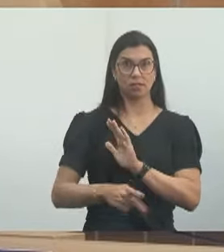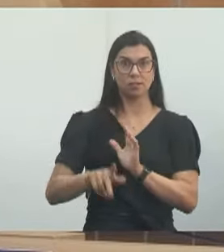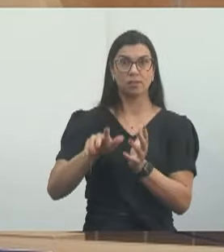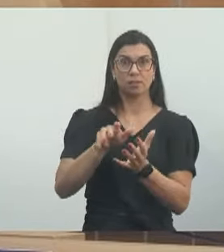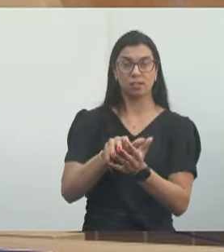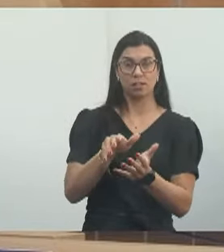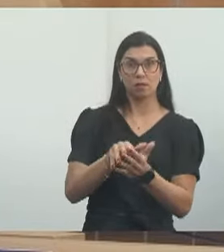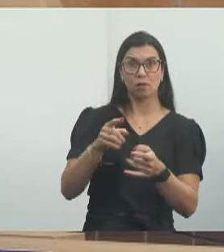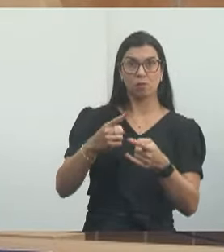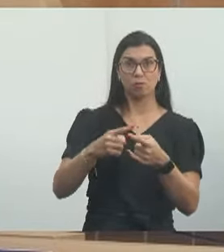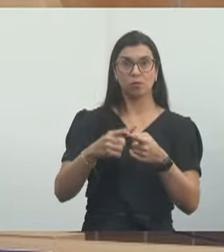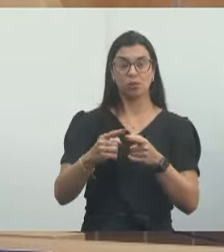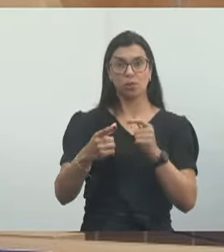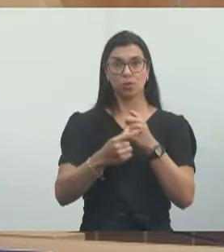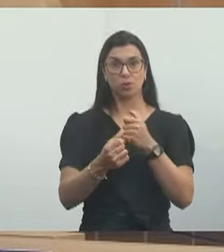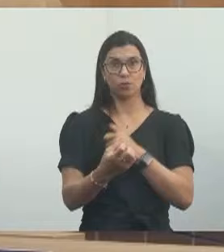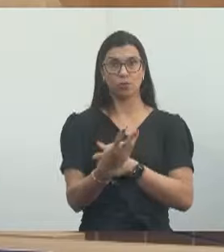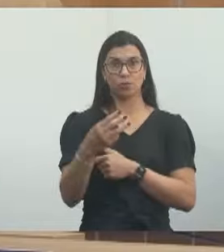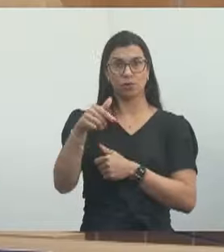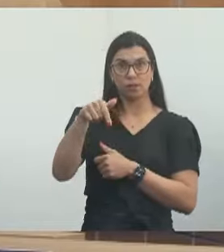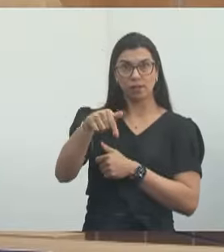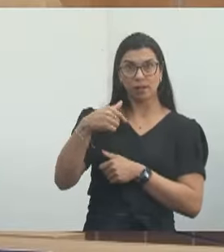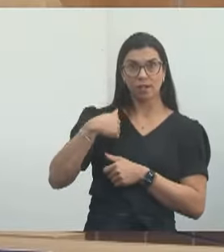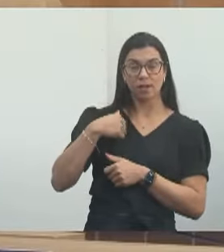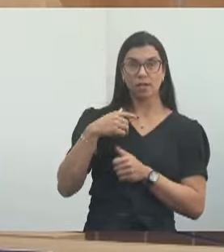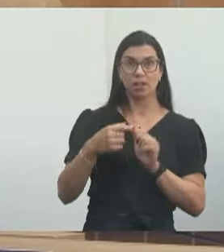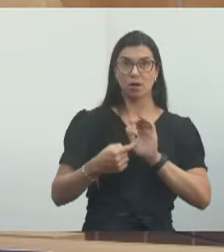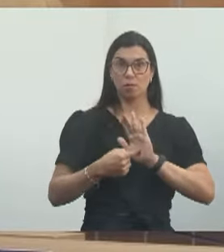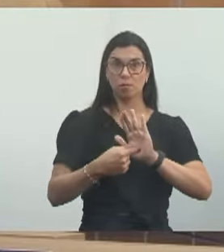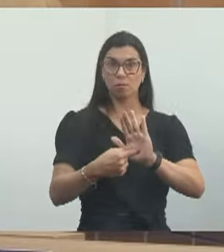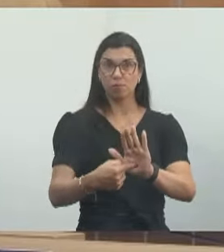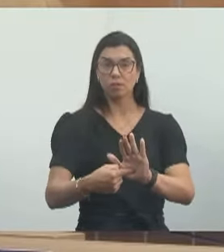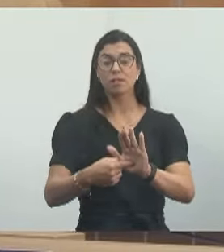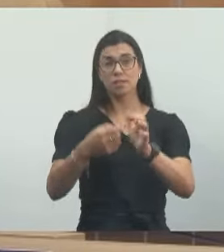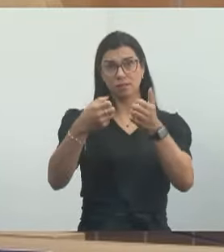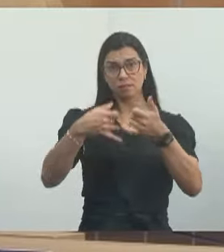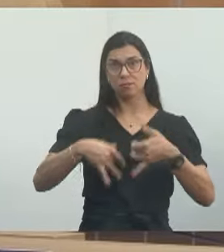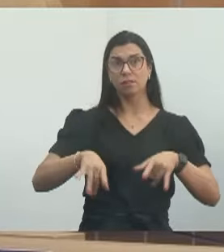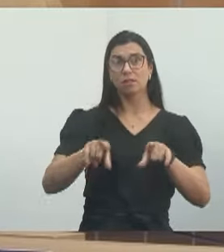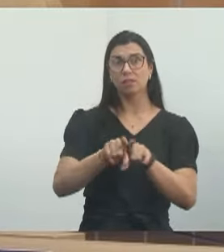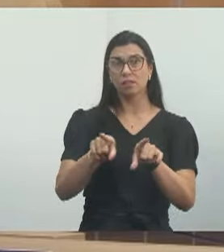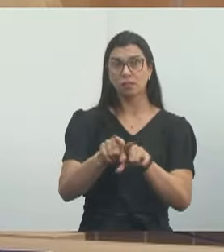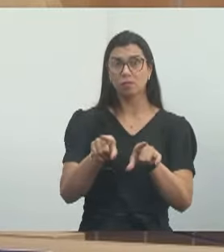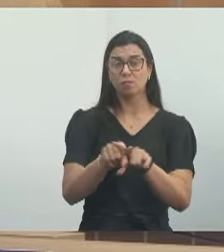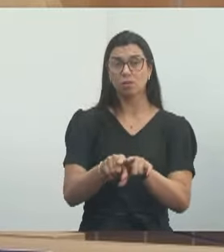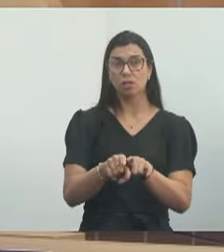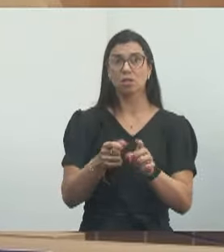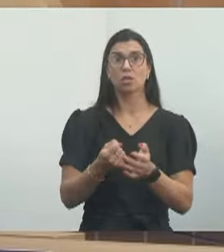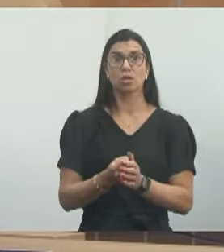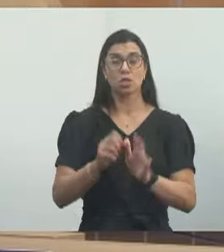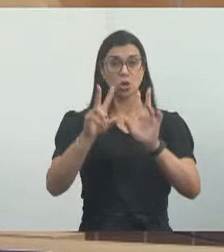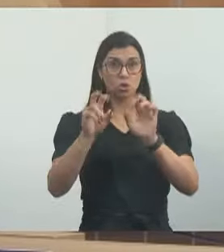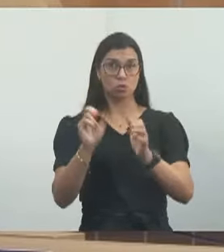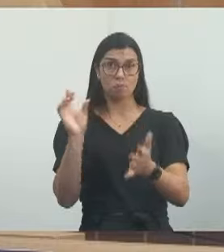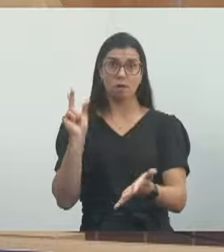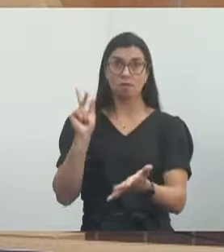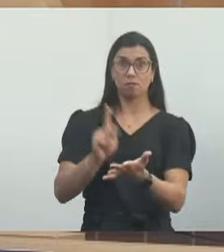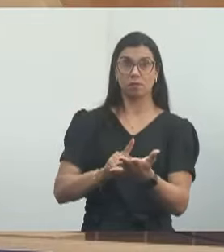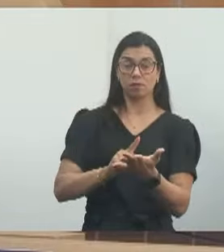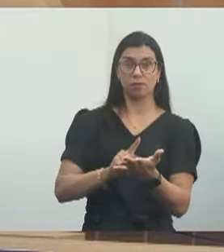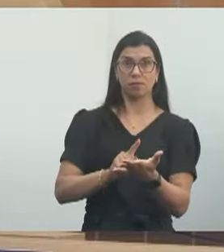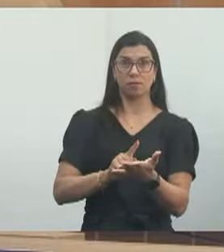porque no próprio artigo 37, que eu acabei de citar da Constituição, ele fala também do princípio da eficiência.